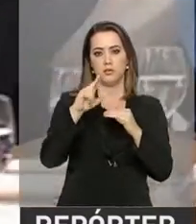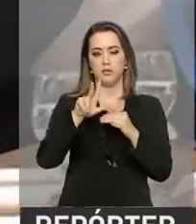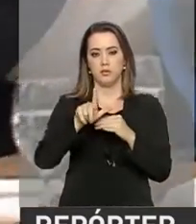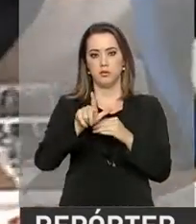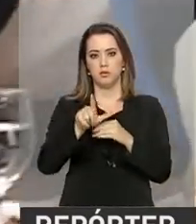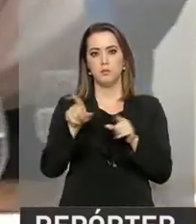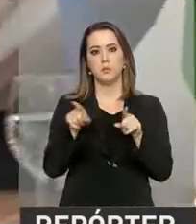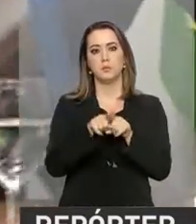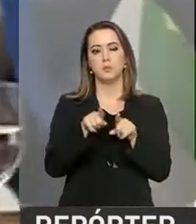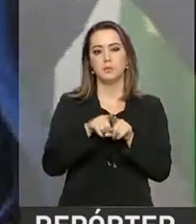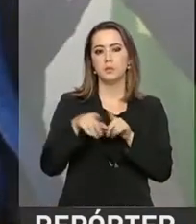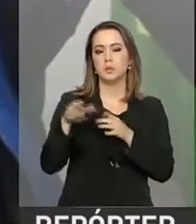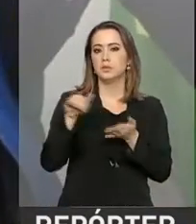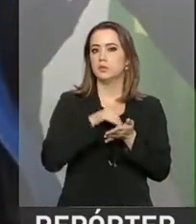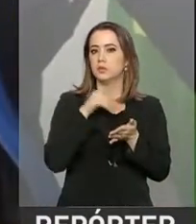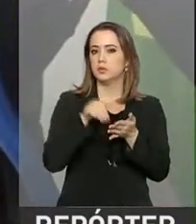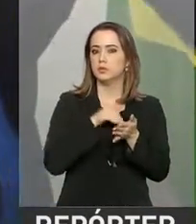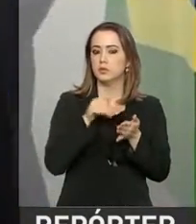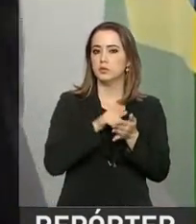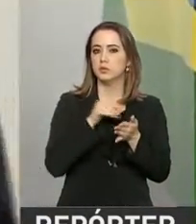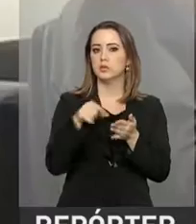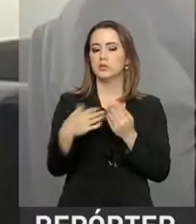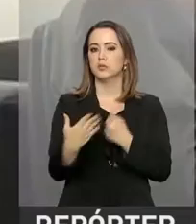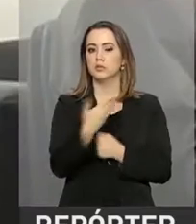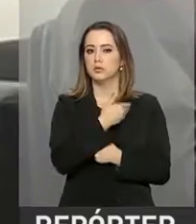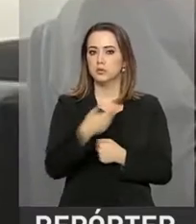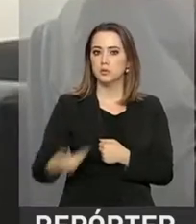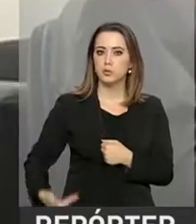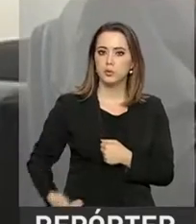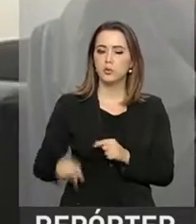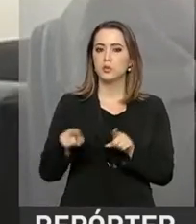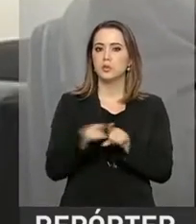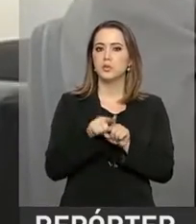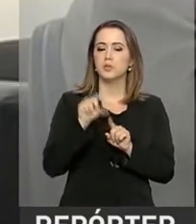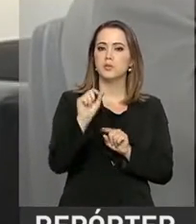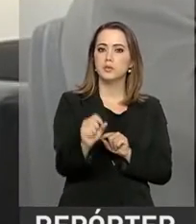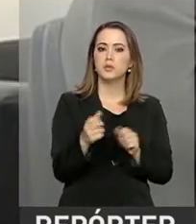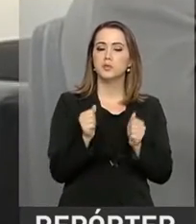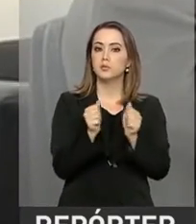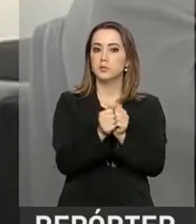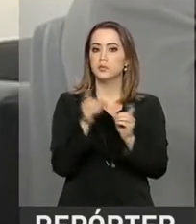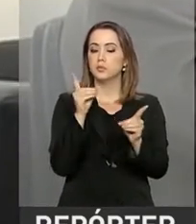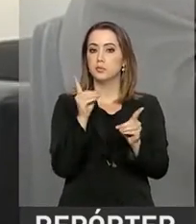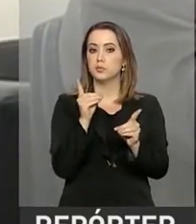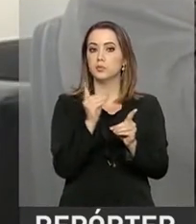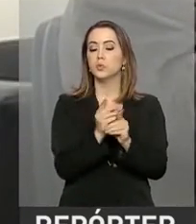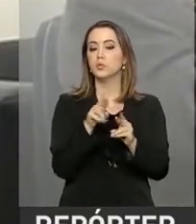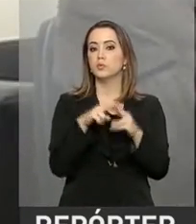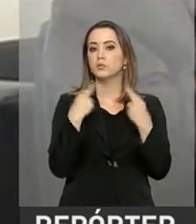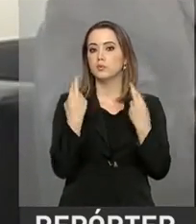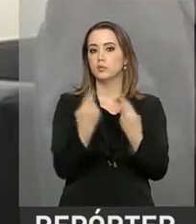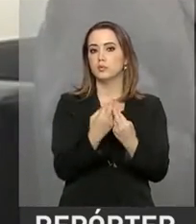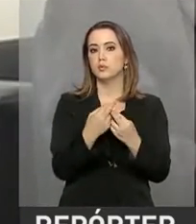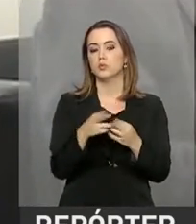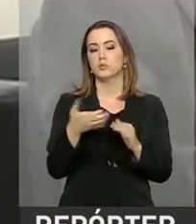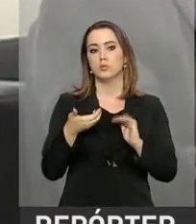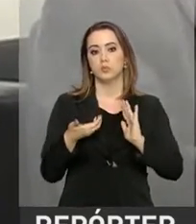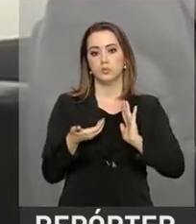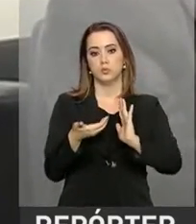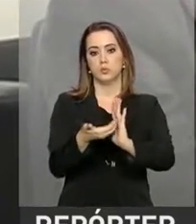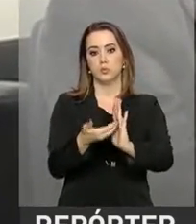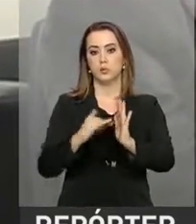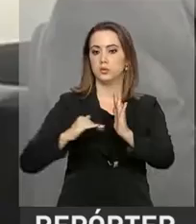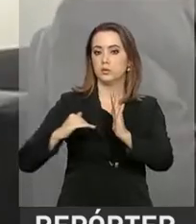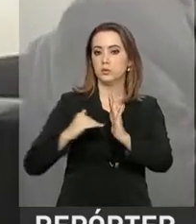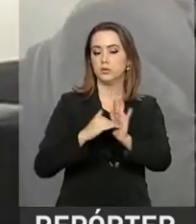Oliveira e da Secretaria de Governo, Gedel Vieira Lima. Além deles, participam do encontro os presidentes do Senado, Renan Calheiros, e da Câmara